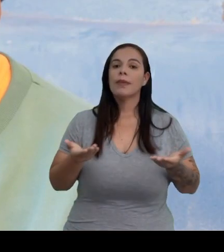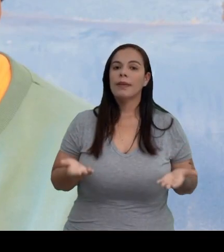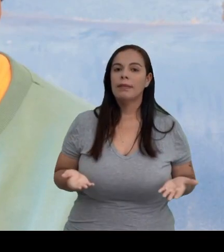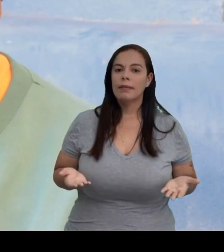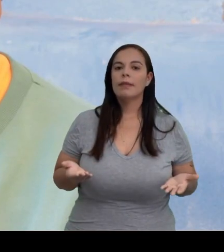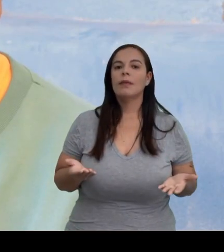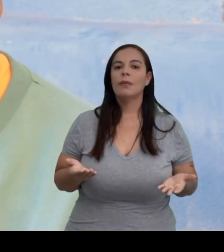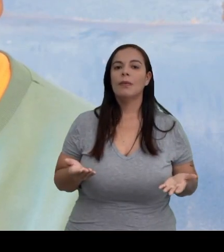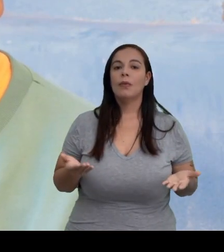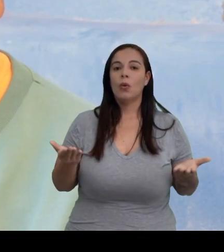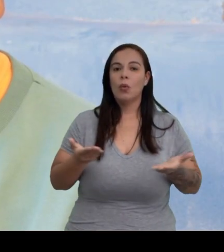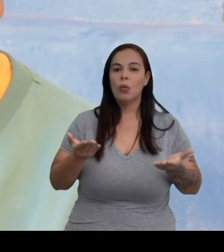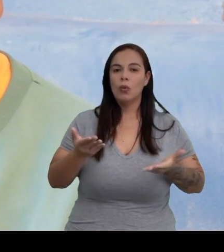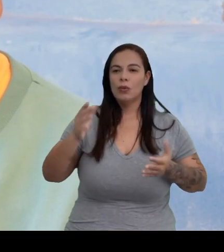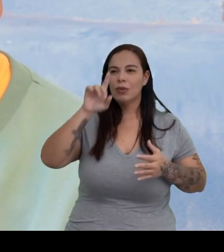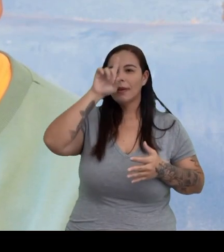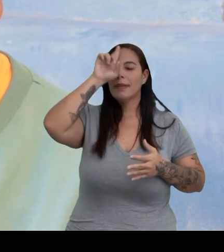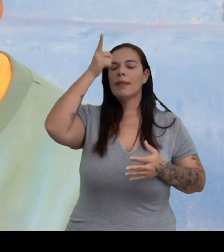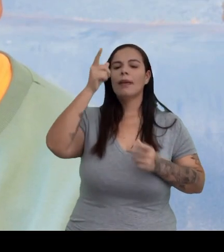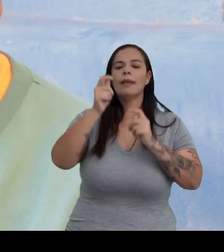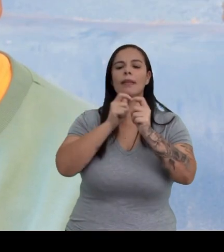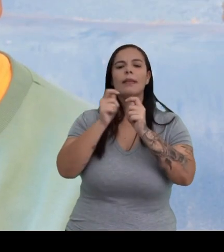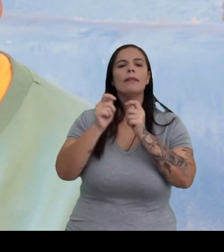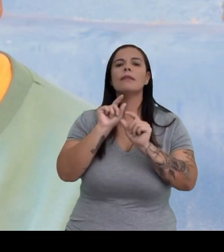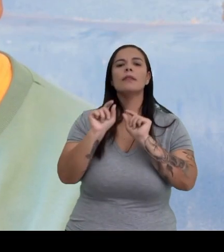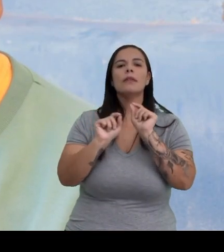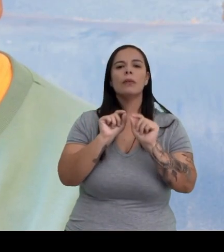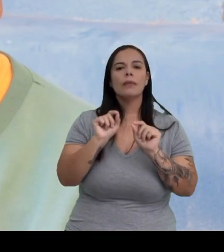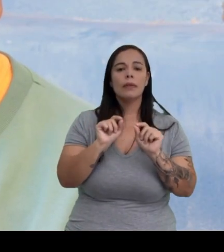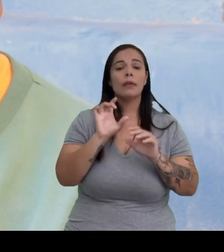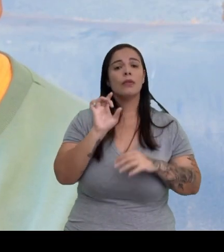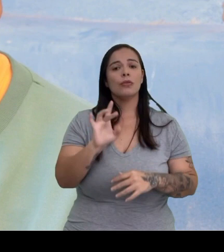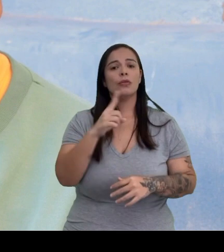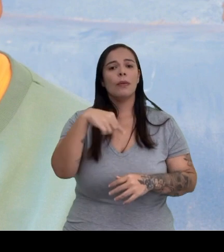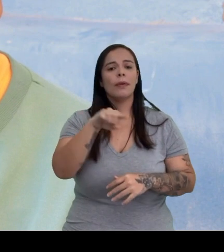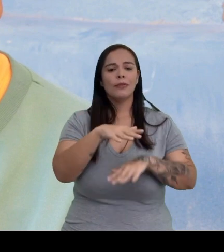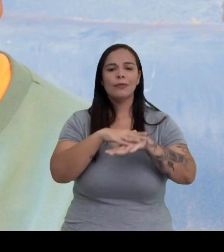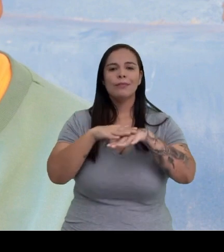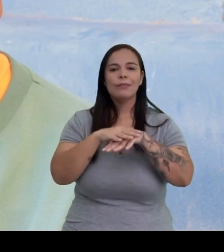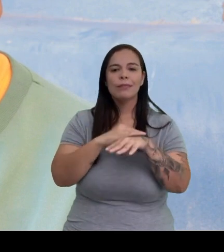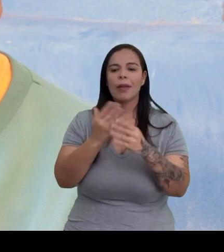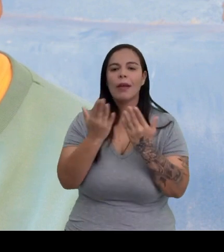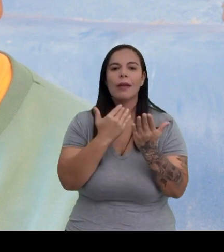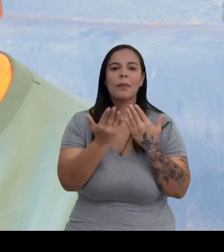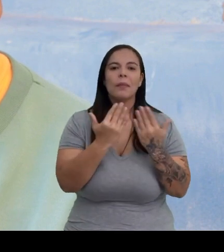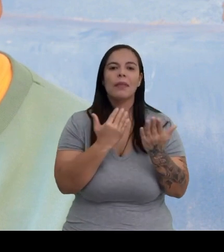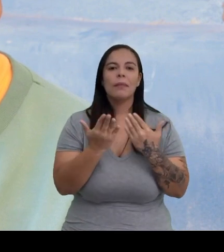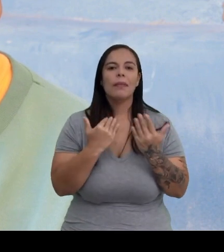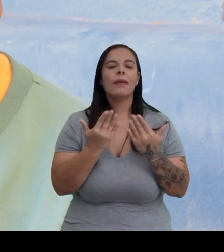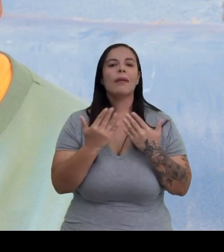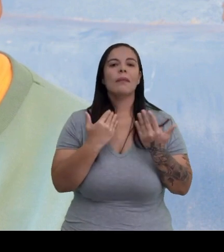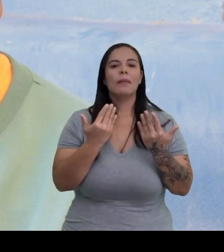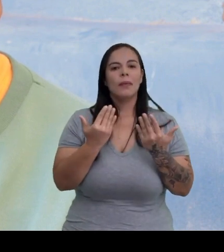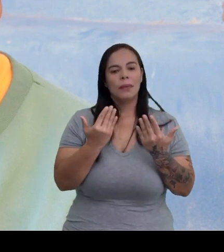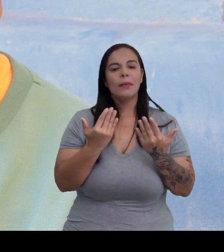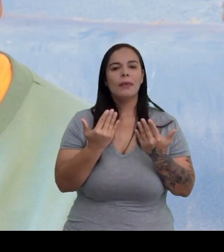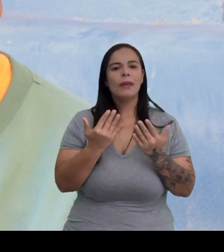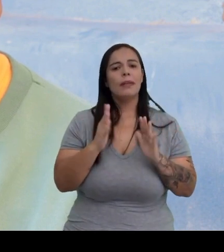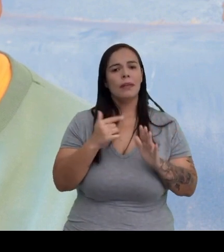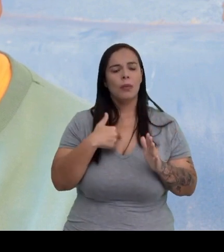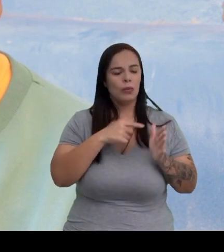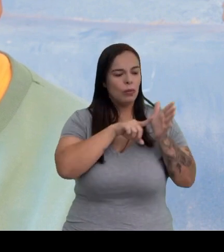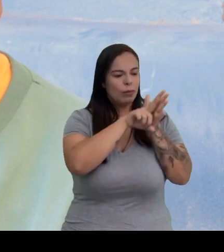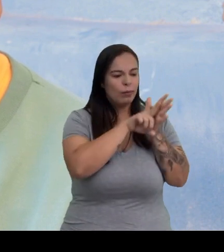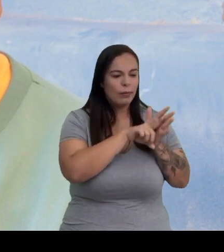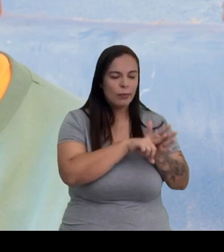Então, seu Cambuci, a ideia hoje aqui é um pouco mais da gente conversar, né? Eu estou fazendo